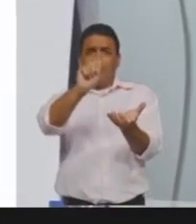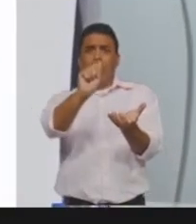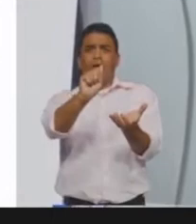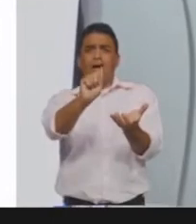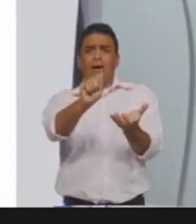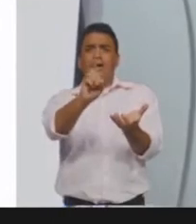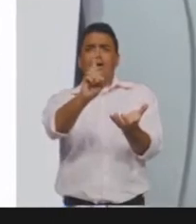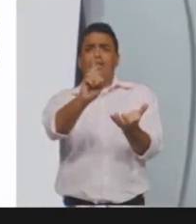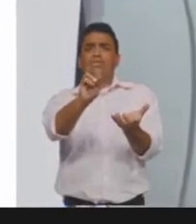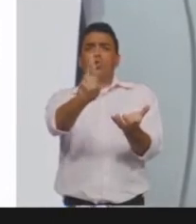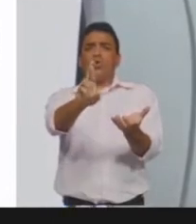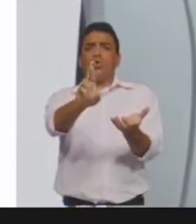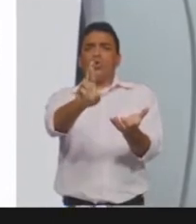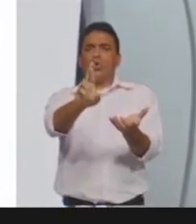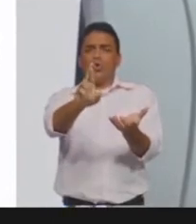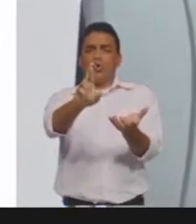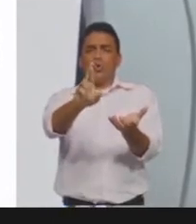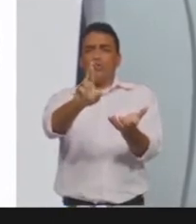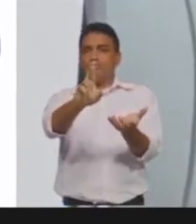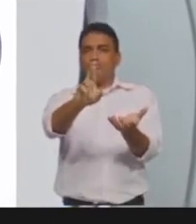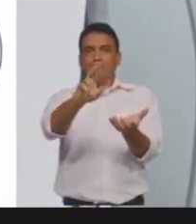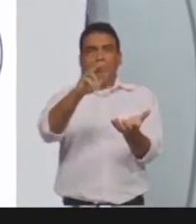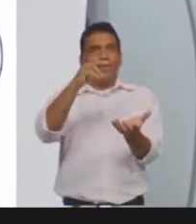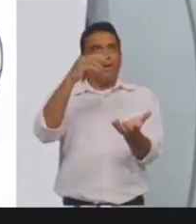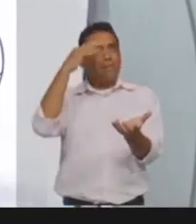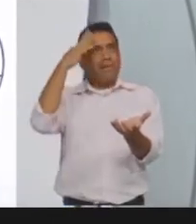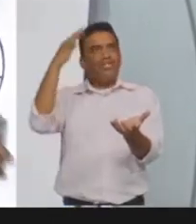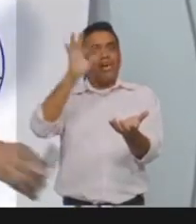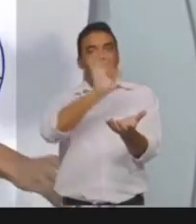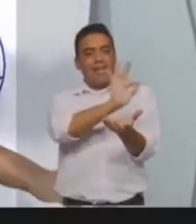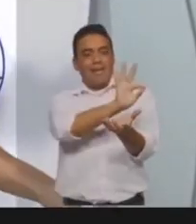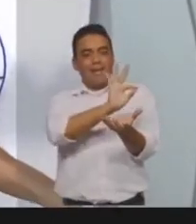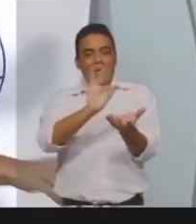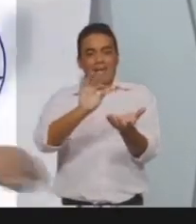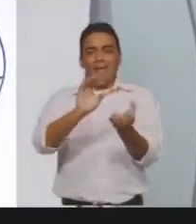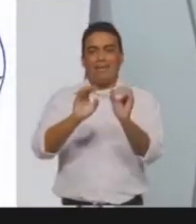A linha do Equador, então, ela é uma linha imaginária que divide o planeta Terra ao meio.